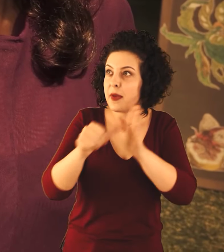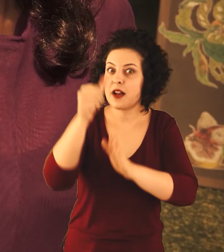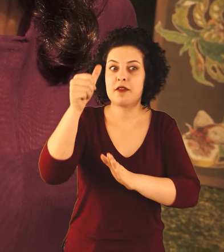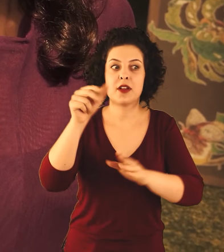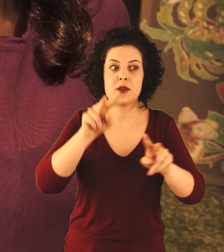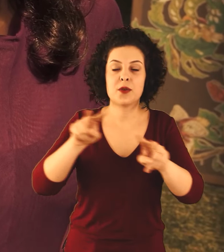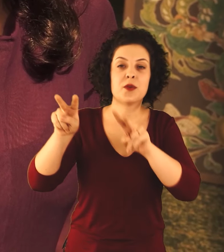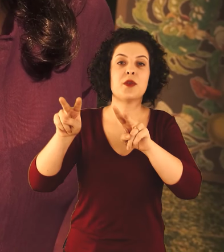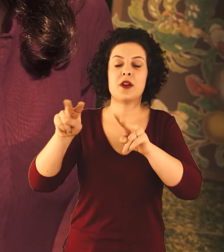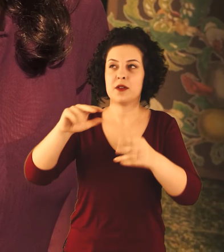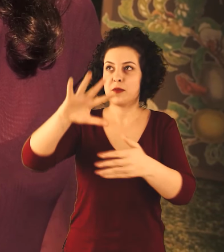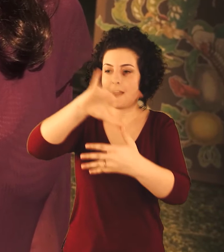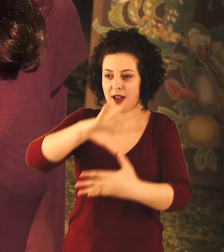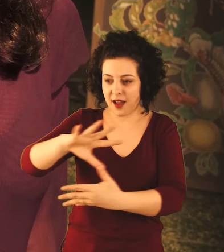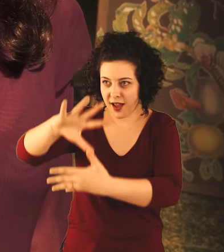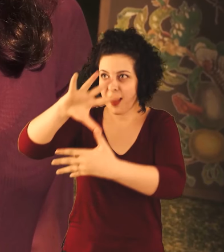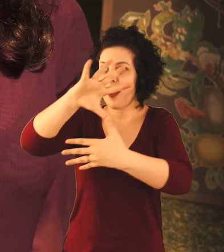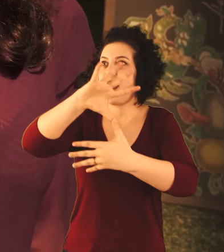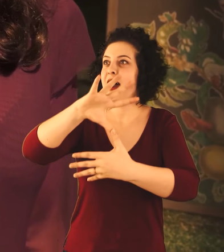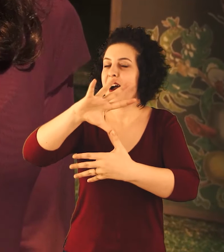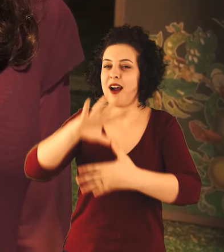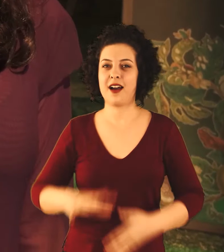pela primeira vez o novo mundo.